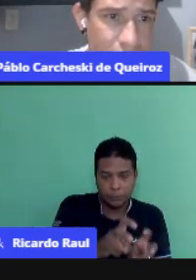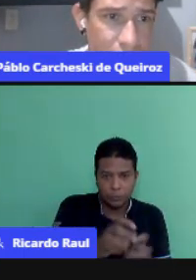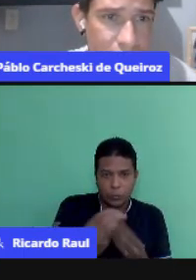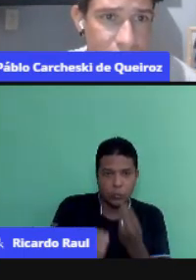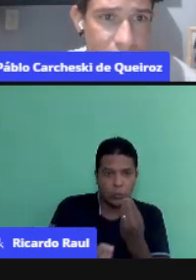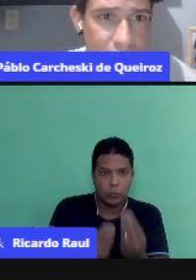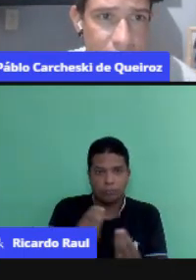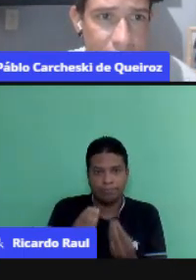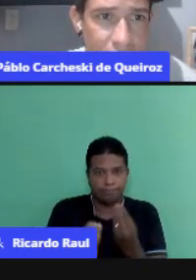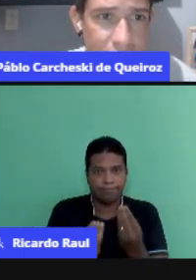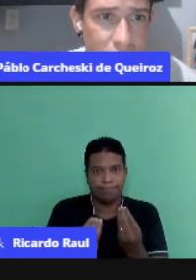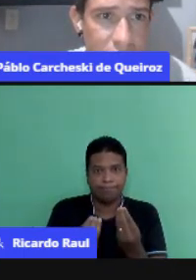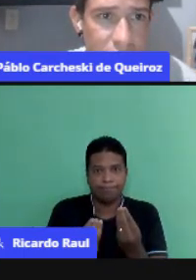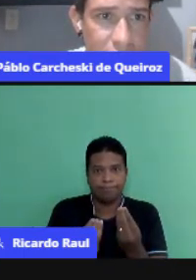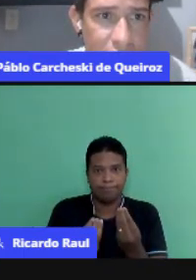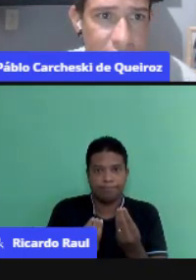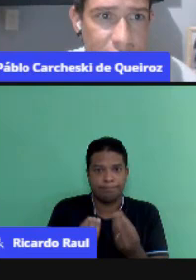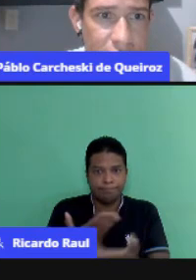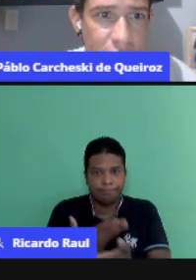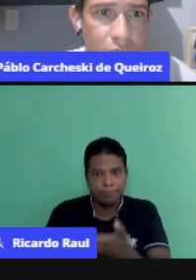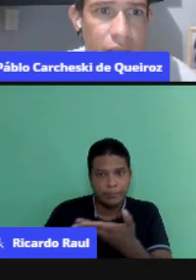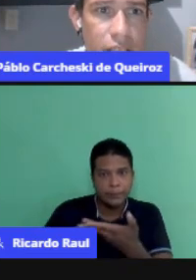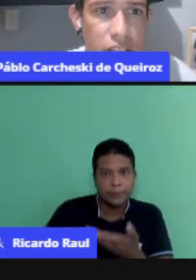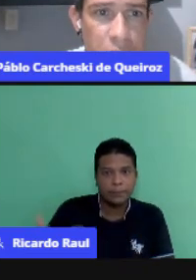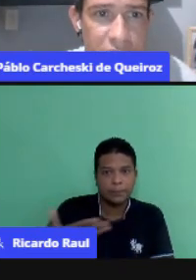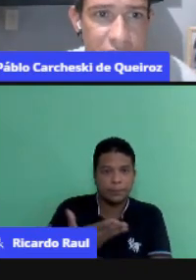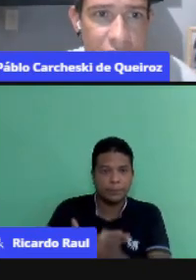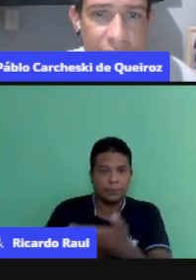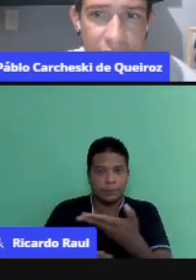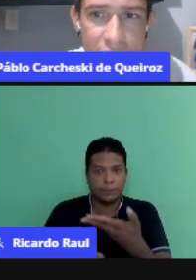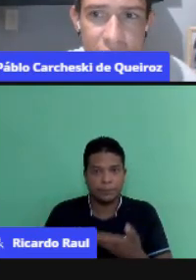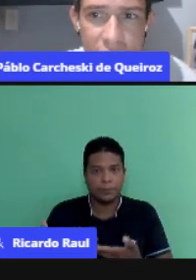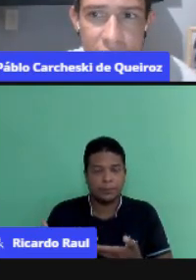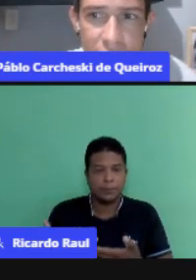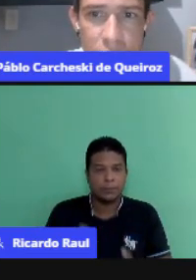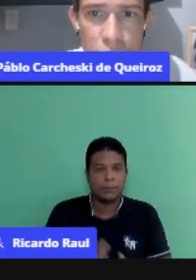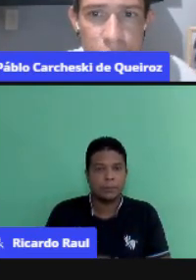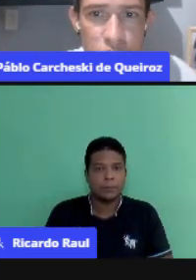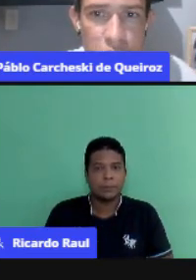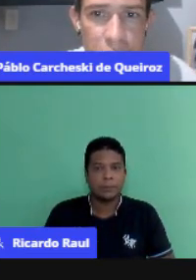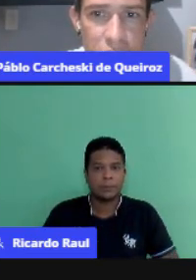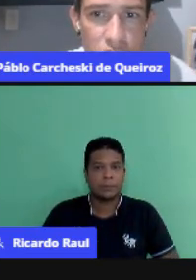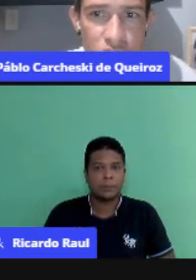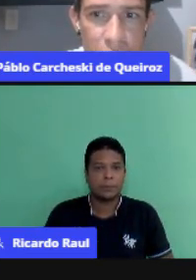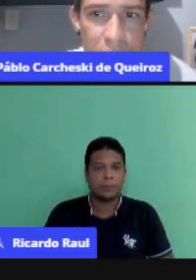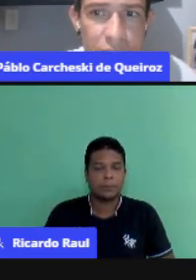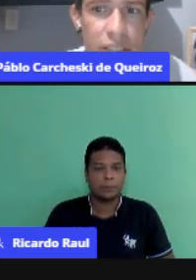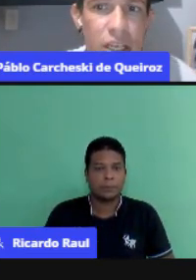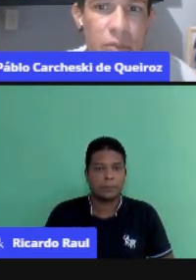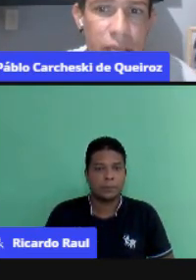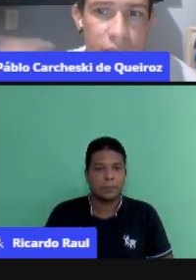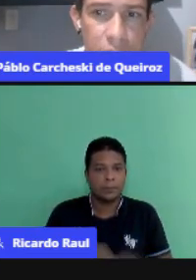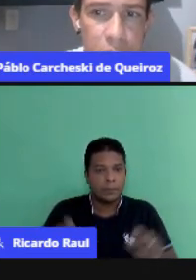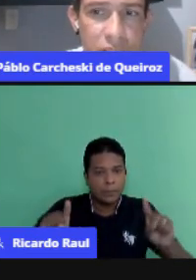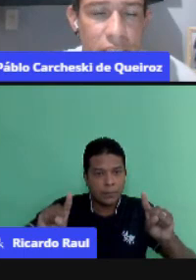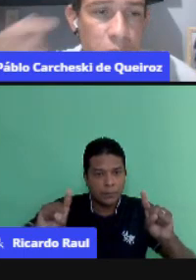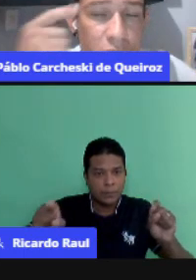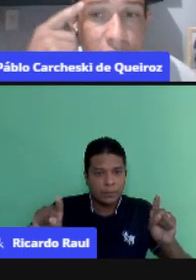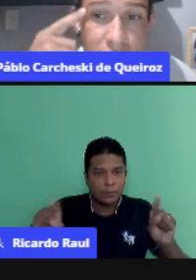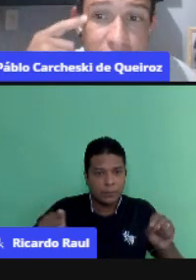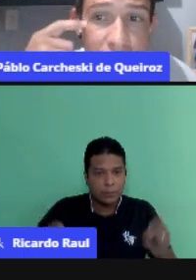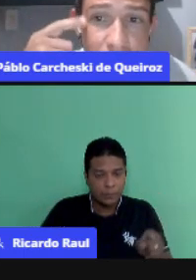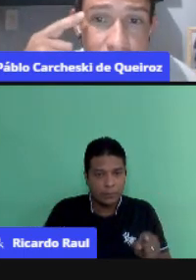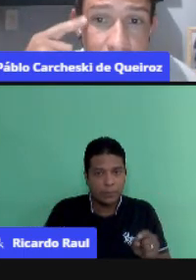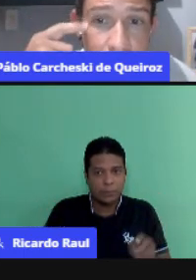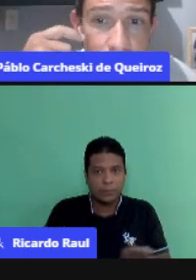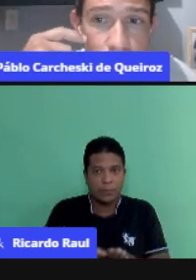né, dessa relação, né, entre essas grandezas, expressar ela, né, por meio de uma expressão algébrica e também representar no